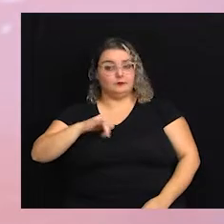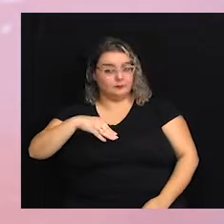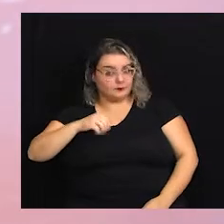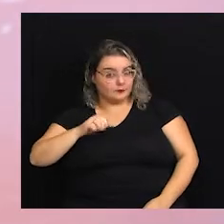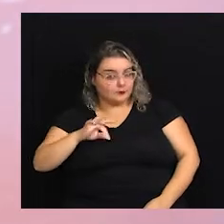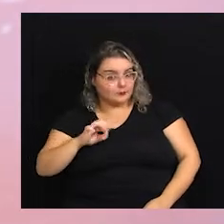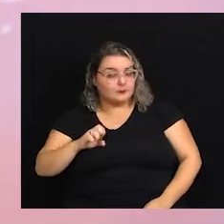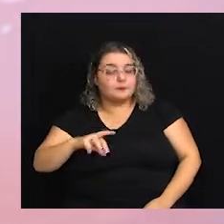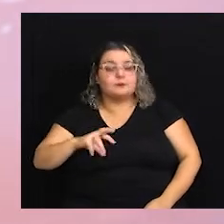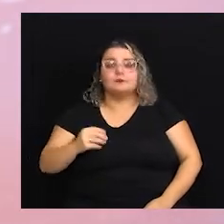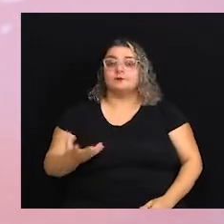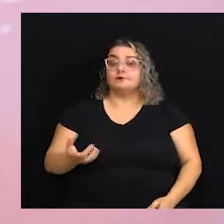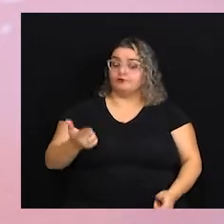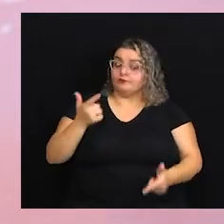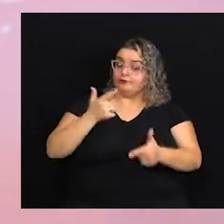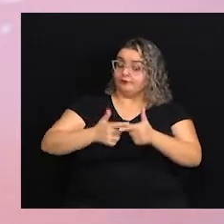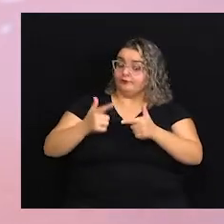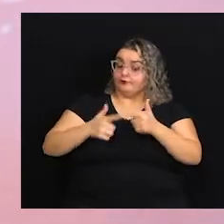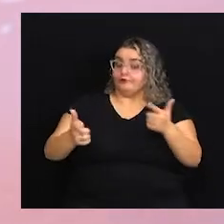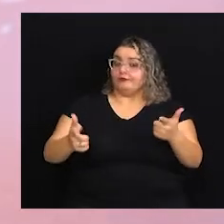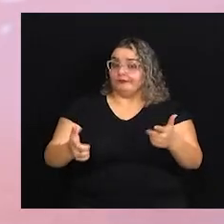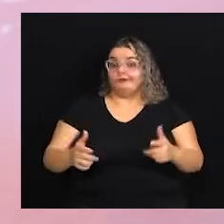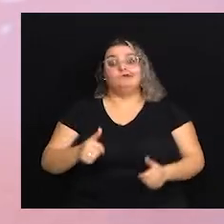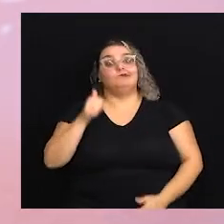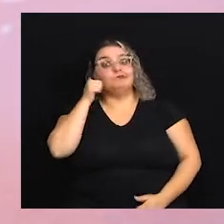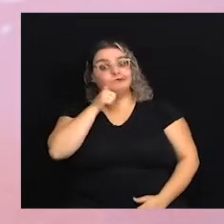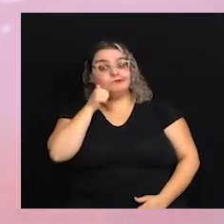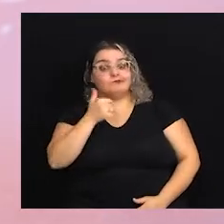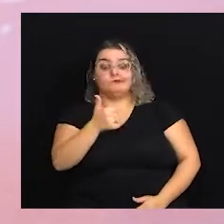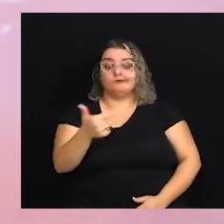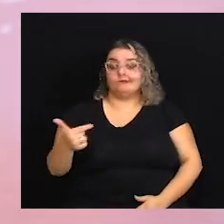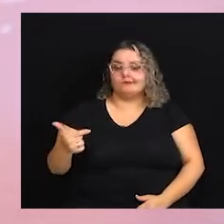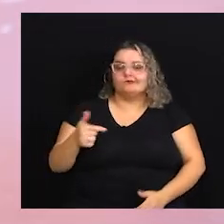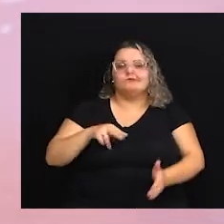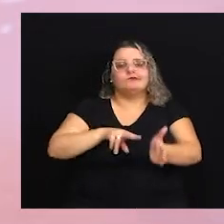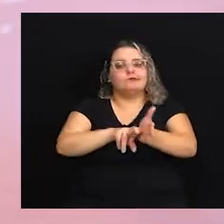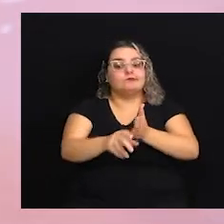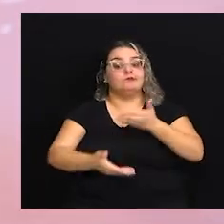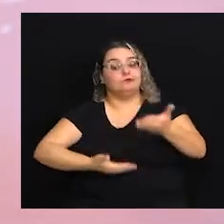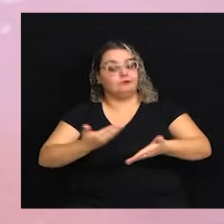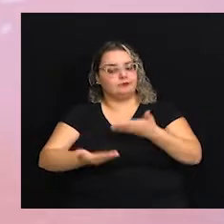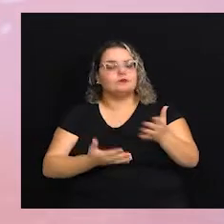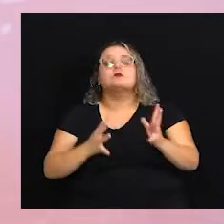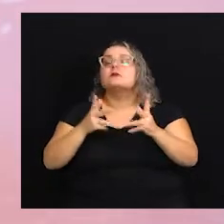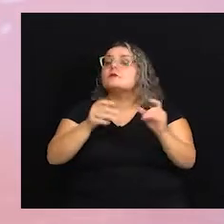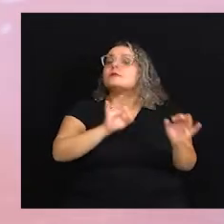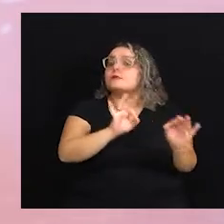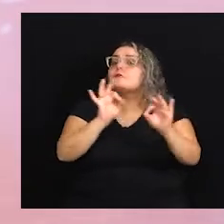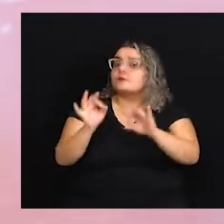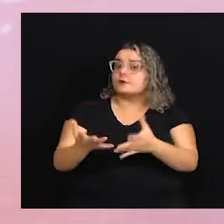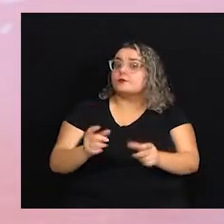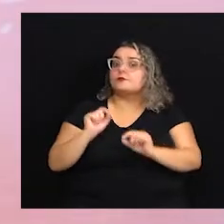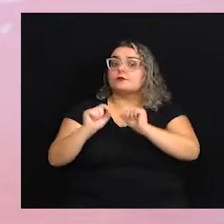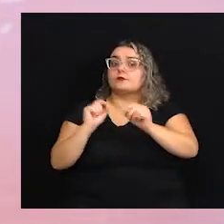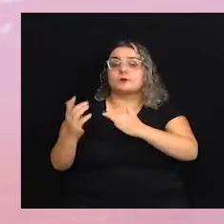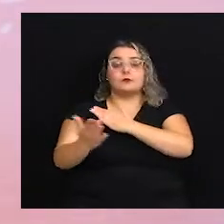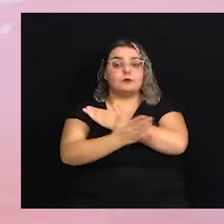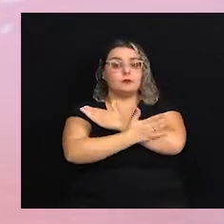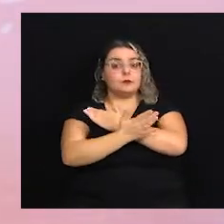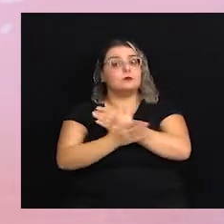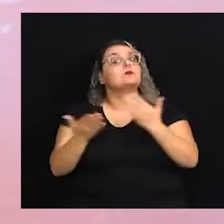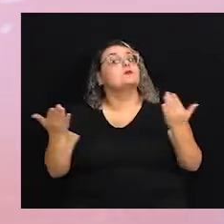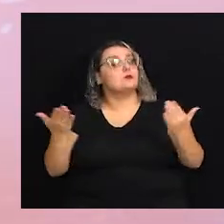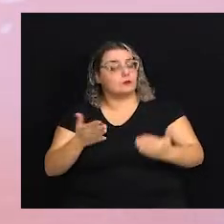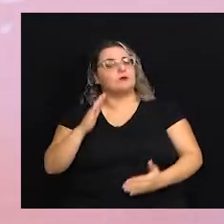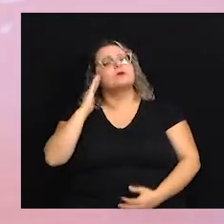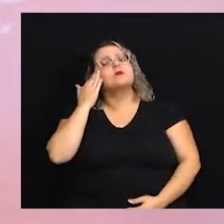for esclarecido, se não for diagnosticado, se não tiver tratamento também, todo o acompanhamento. E quem vai ajudar a gente